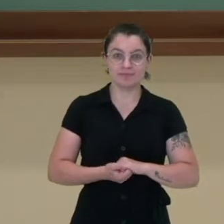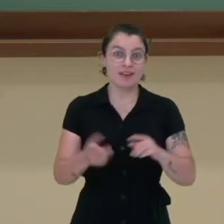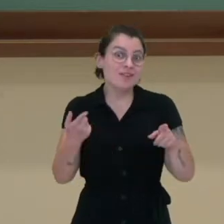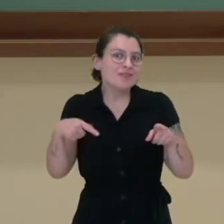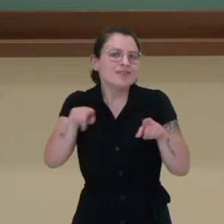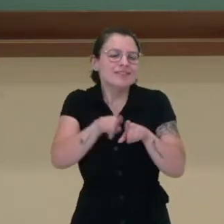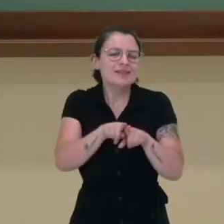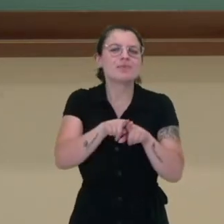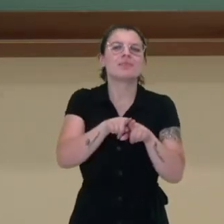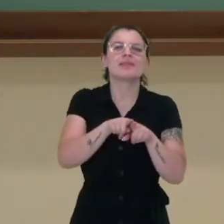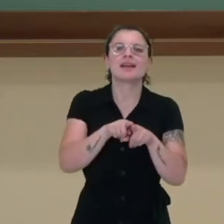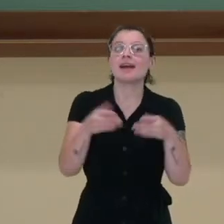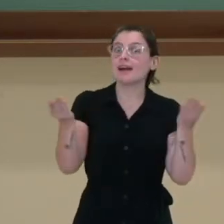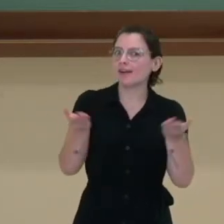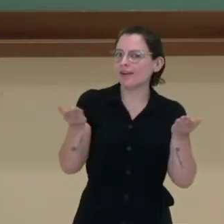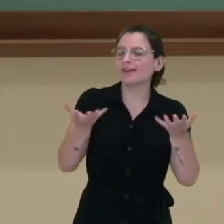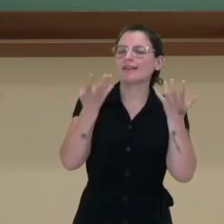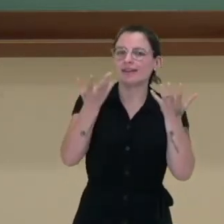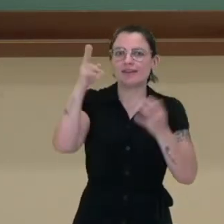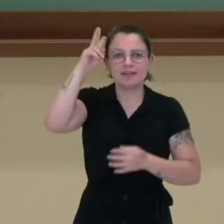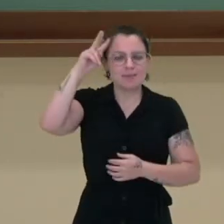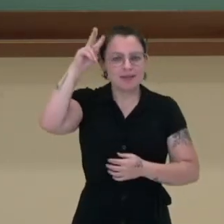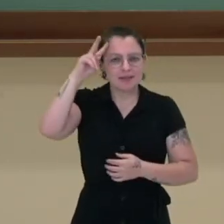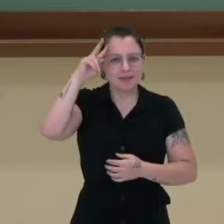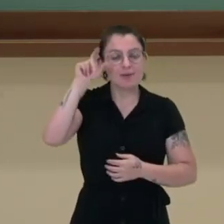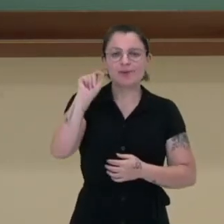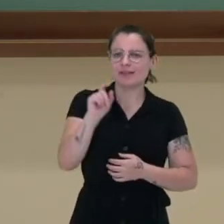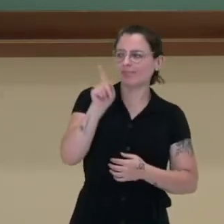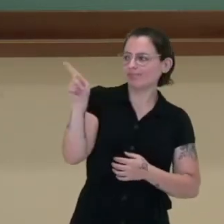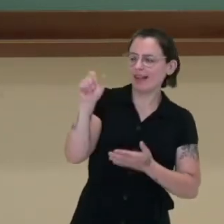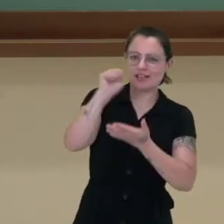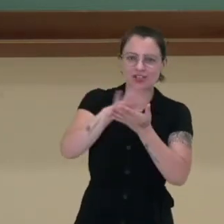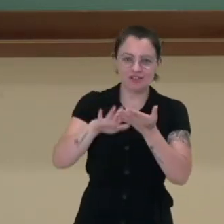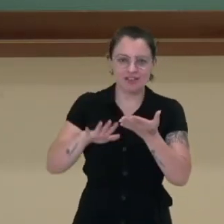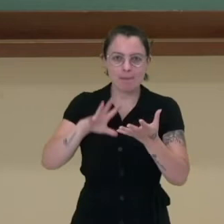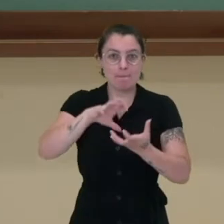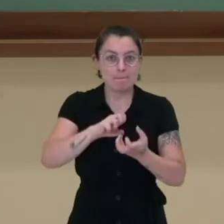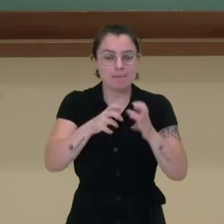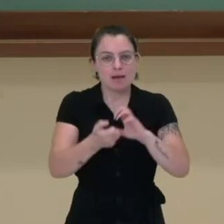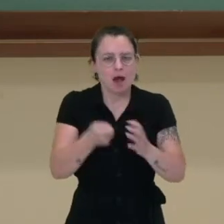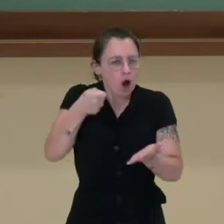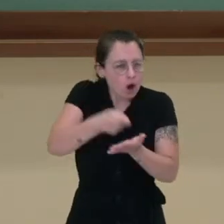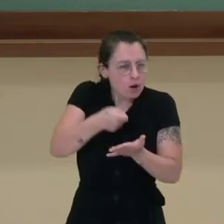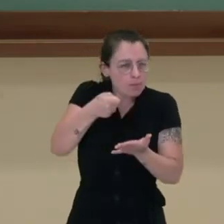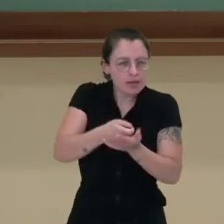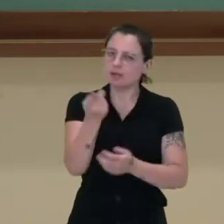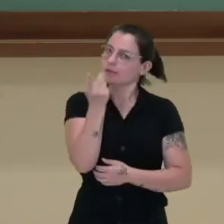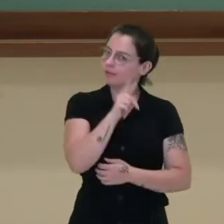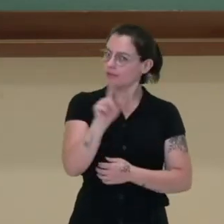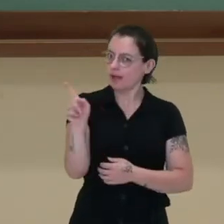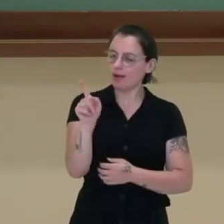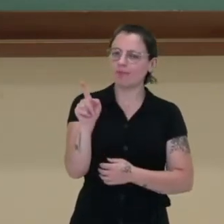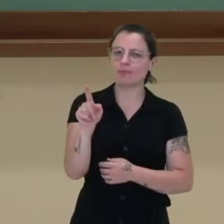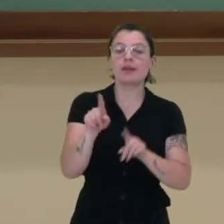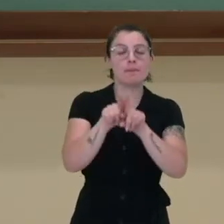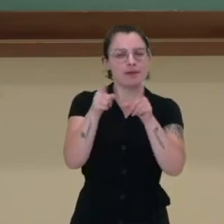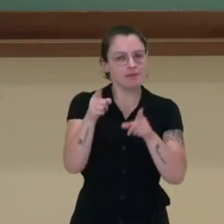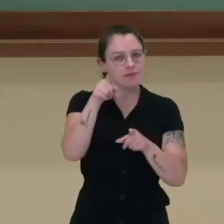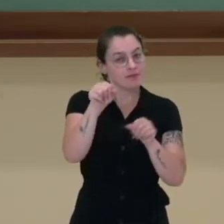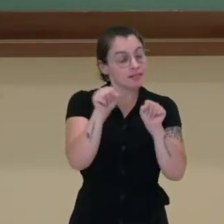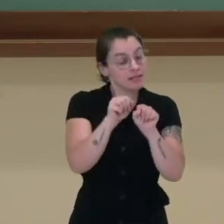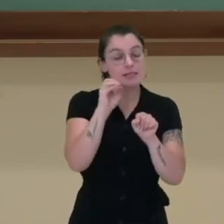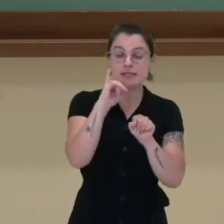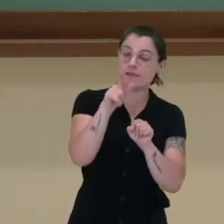Retornamos. Então, só vou lembrar para você que essa atividade mão na massa não é uma obrigatoriedade. Você vai fazer se